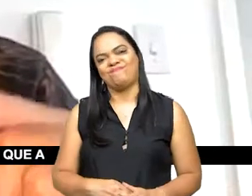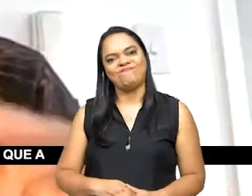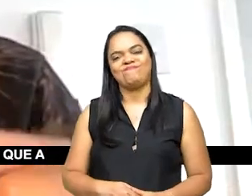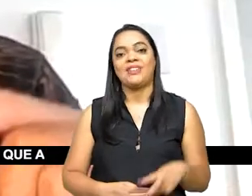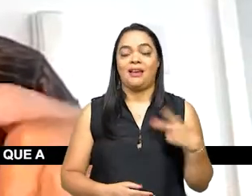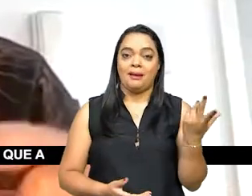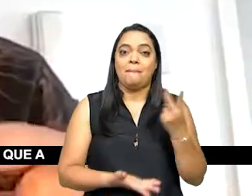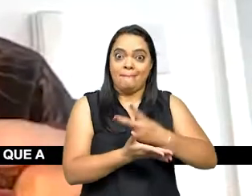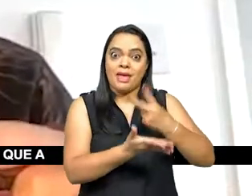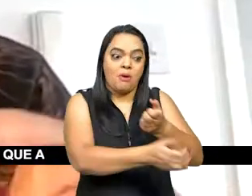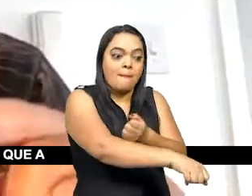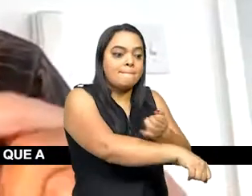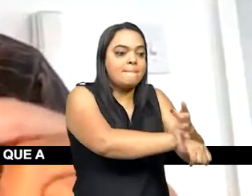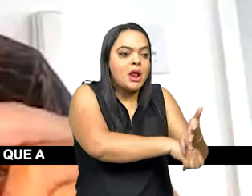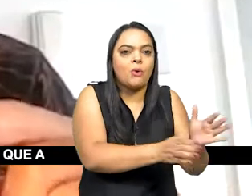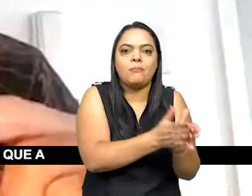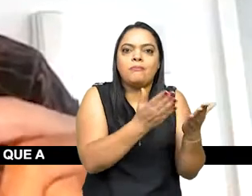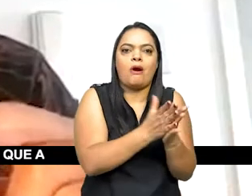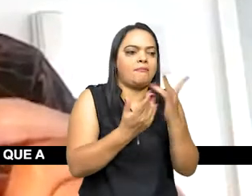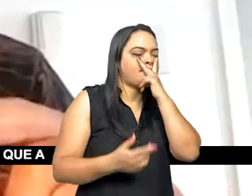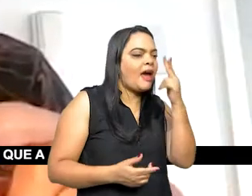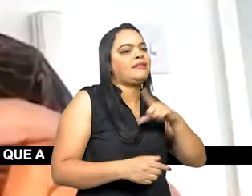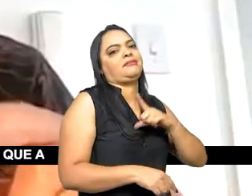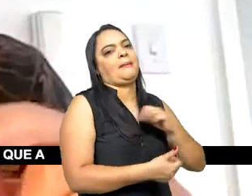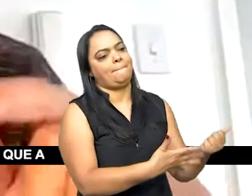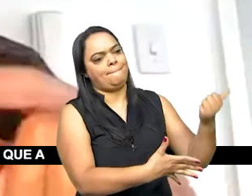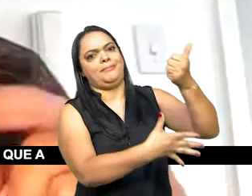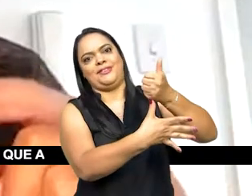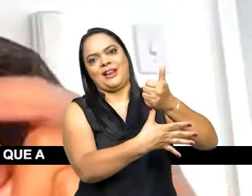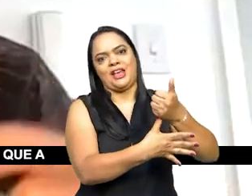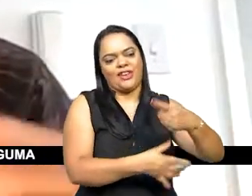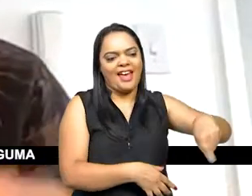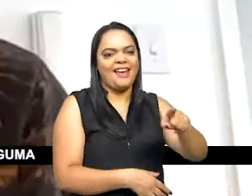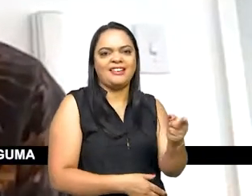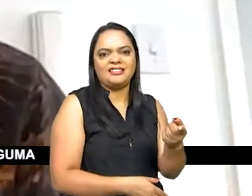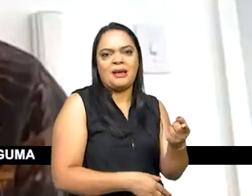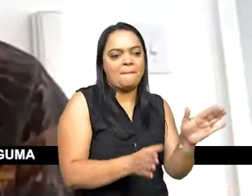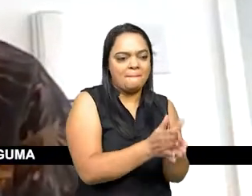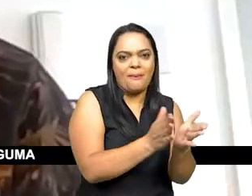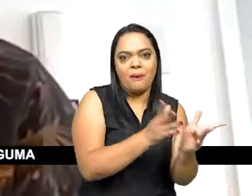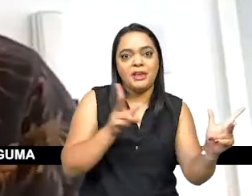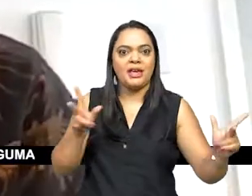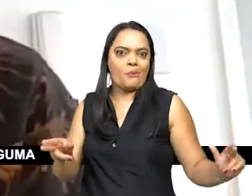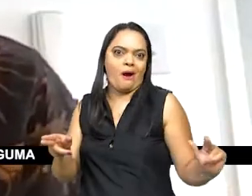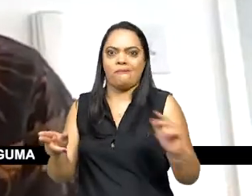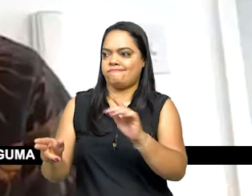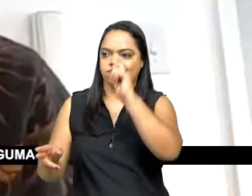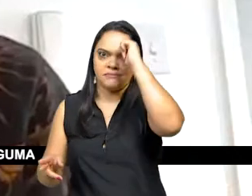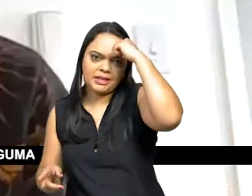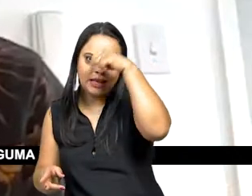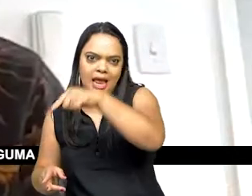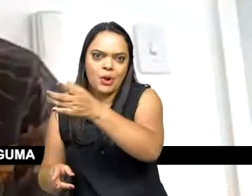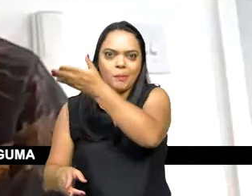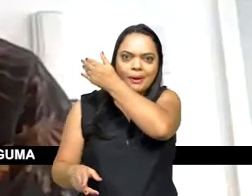mesmo os brancos pobres, né? Aqueles brancos que viviam nas mesmas condições de classe que a população negra. Porque mesmo